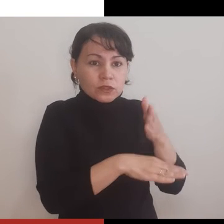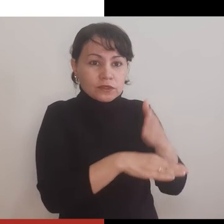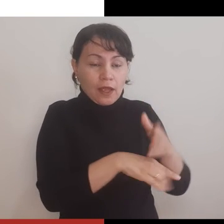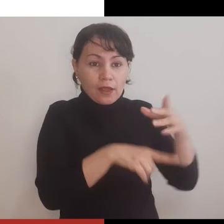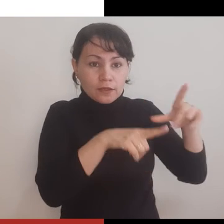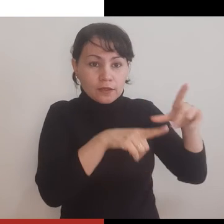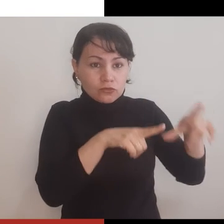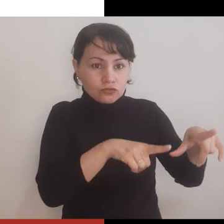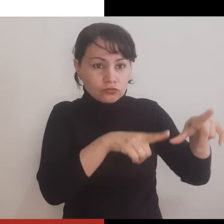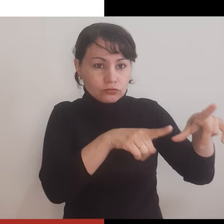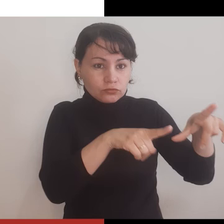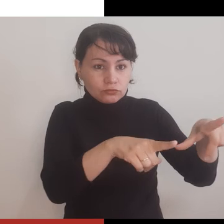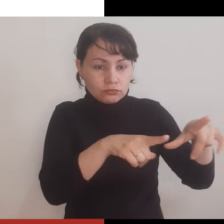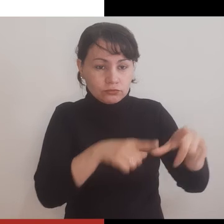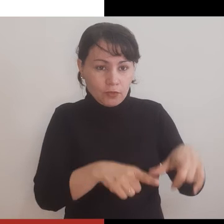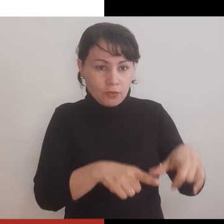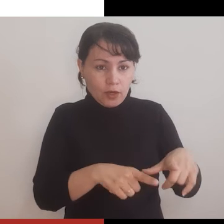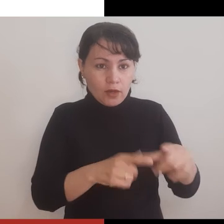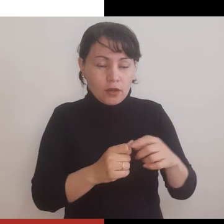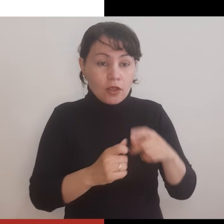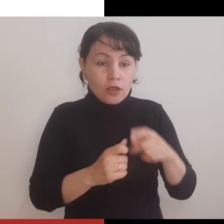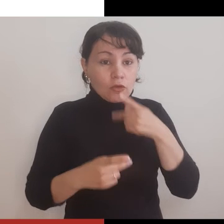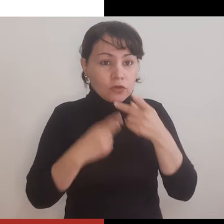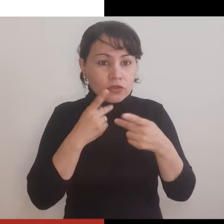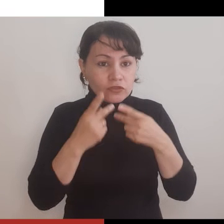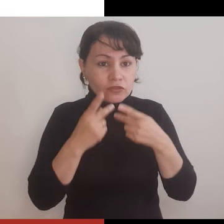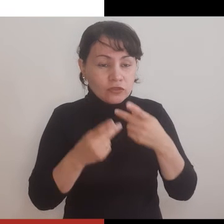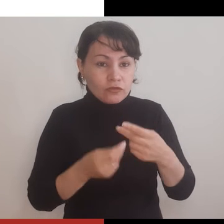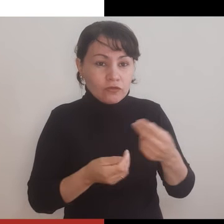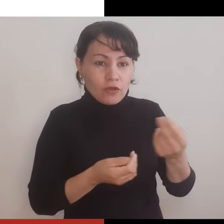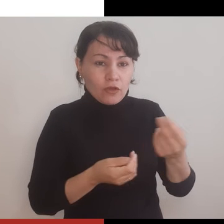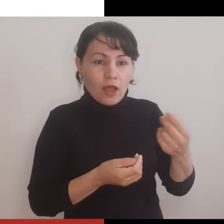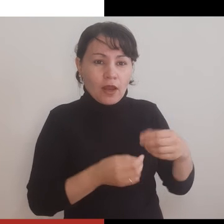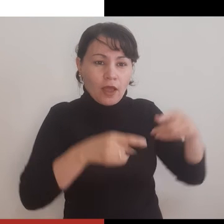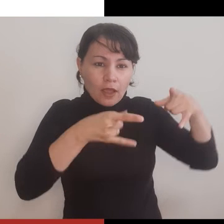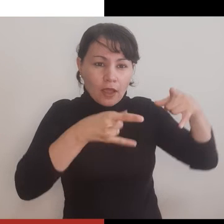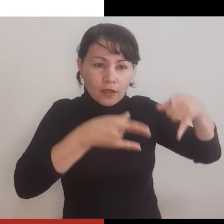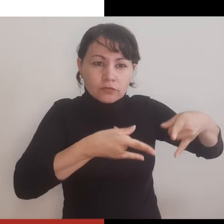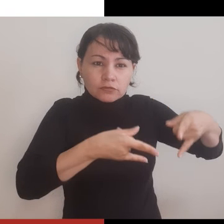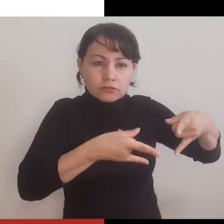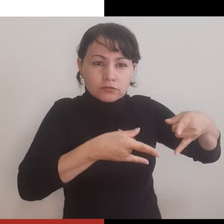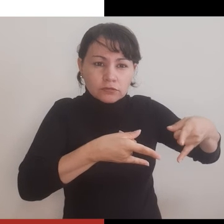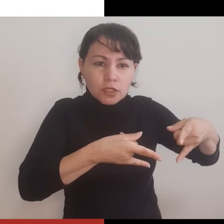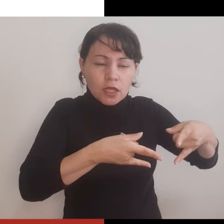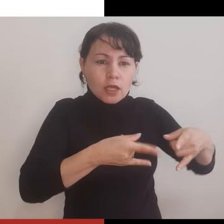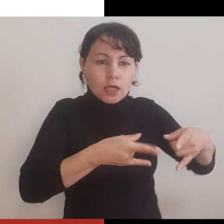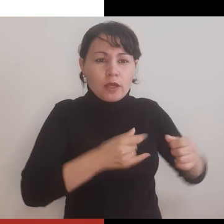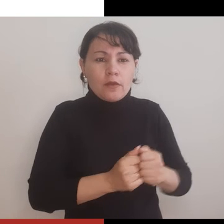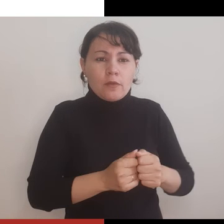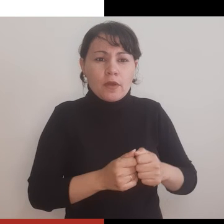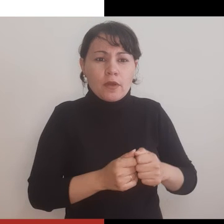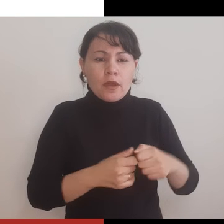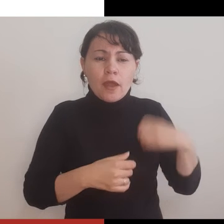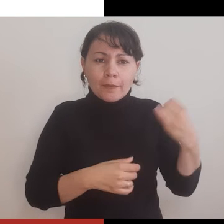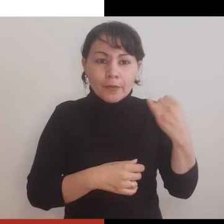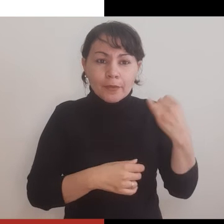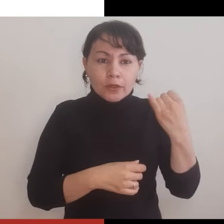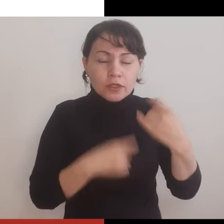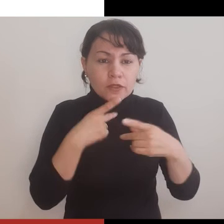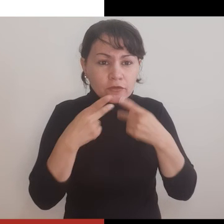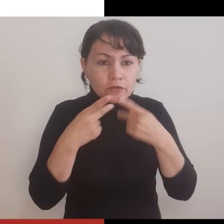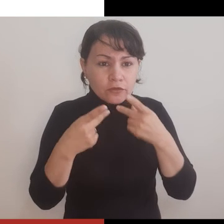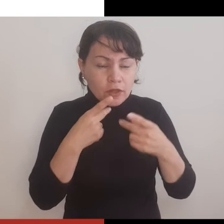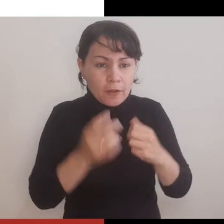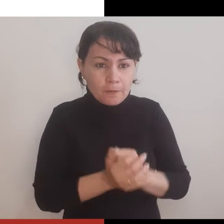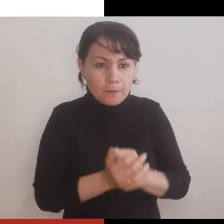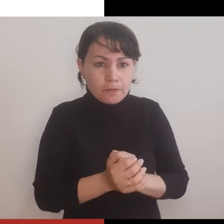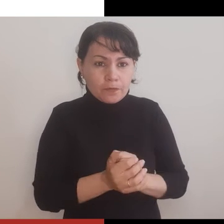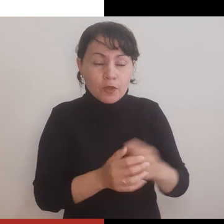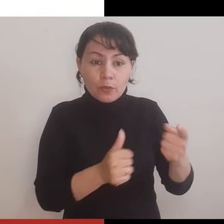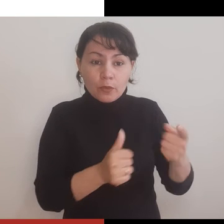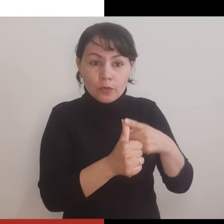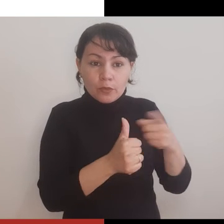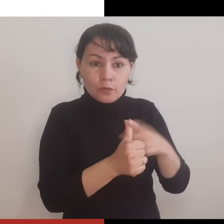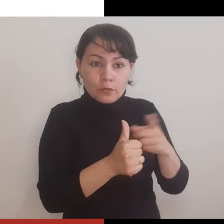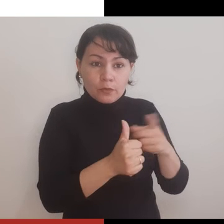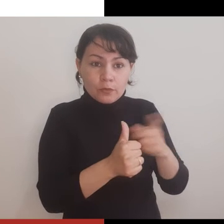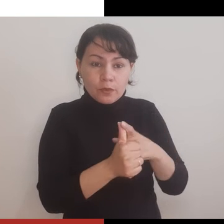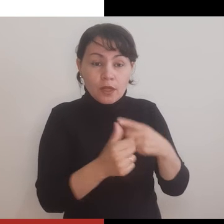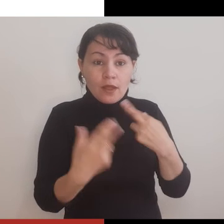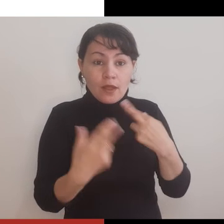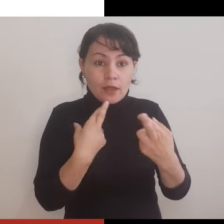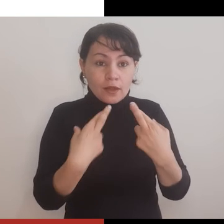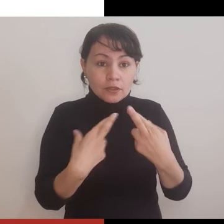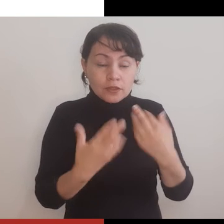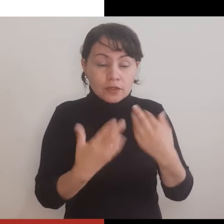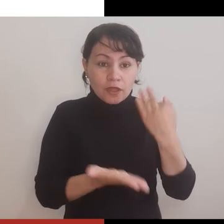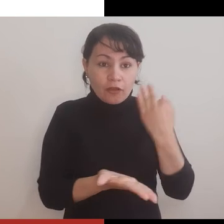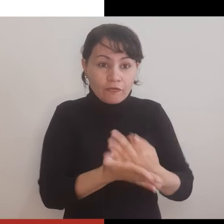Quando a gente fala da questão dos leitos, né, 2 pontos aqui são importantes a serem destacados. O primeiro deles é